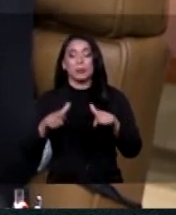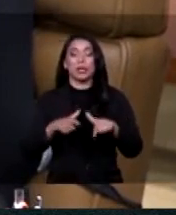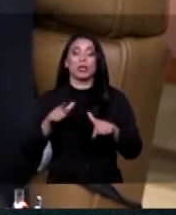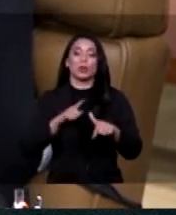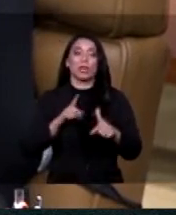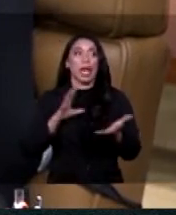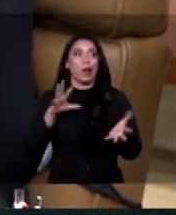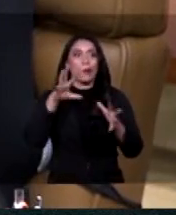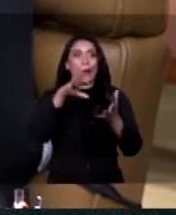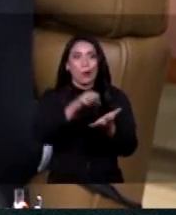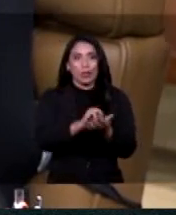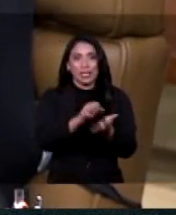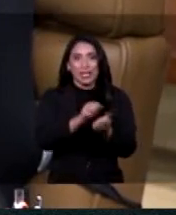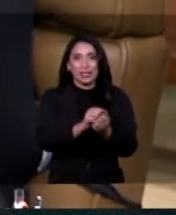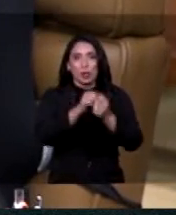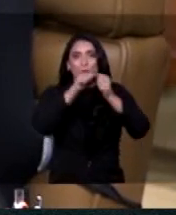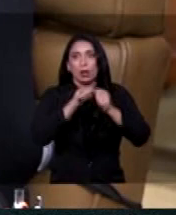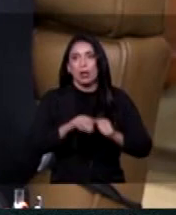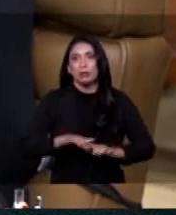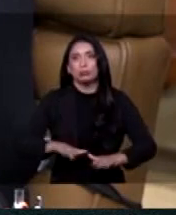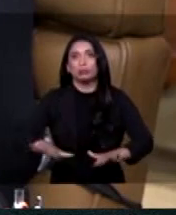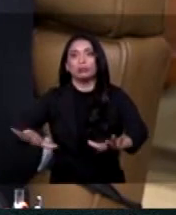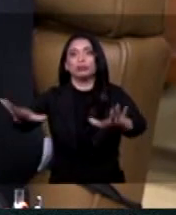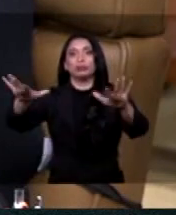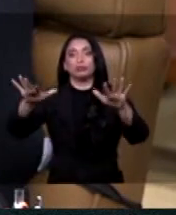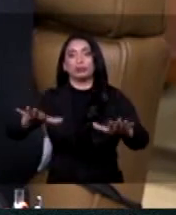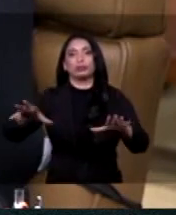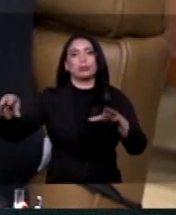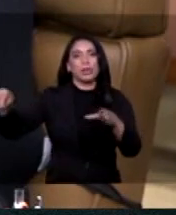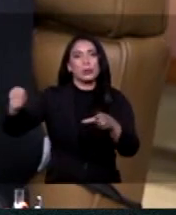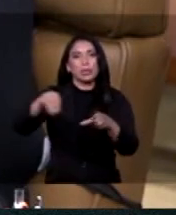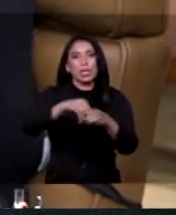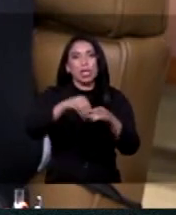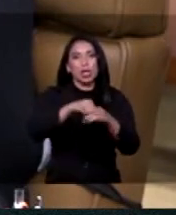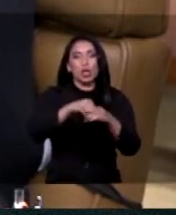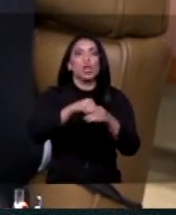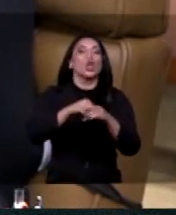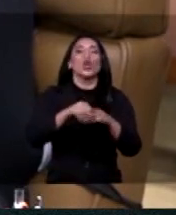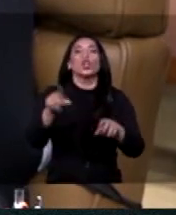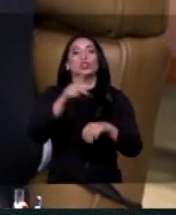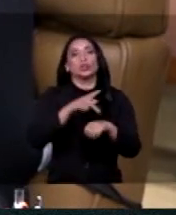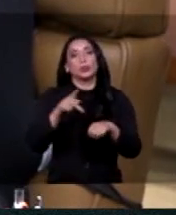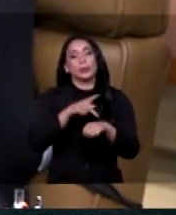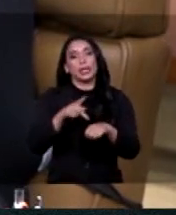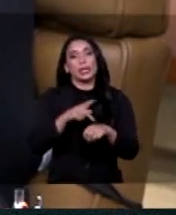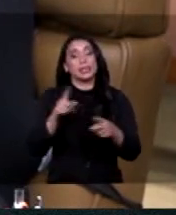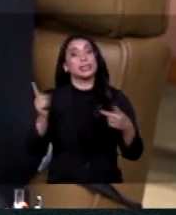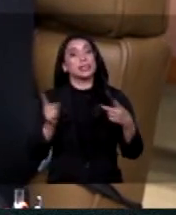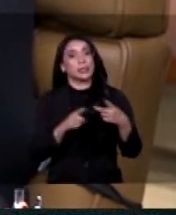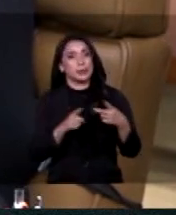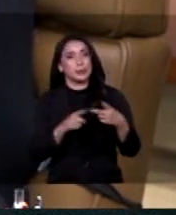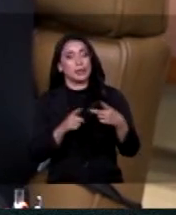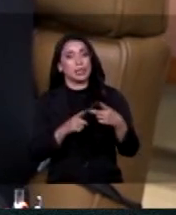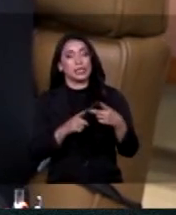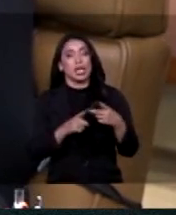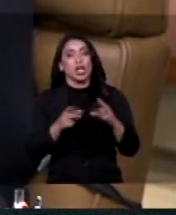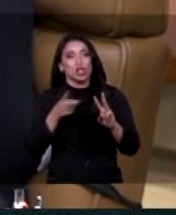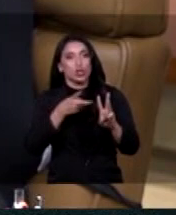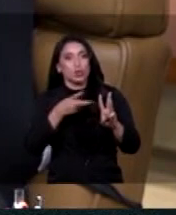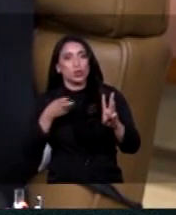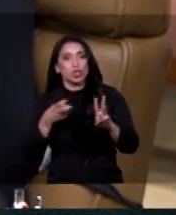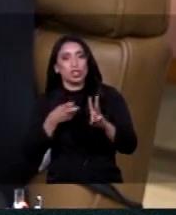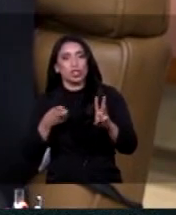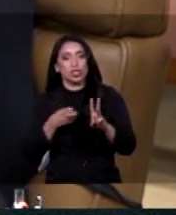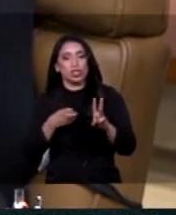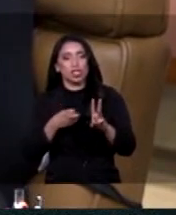Há demandas, há processos que estão em curso. Num período anterior foram estabelecidos, não serão afetados. Há discussão.